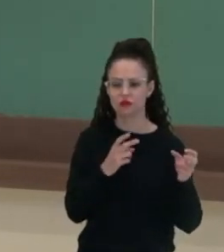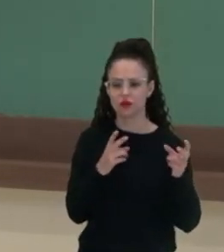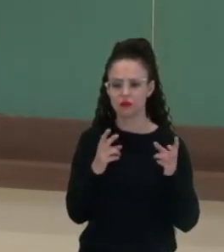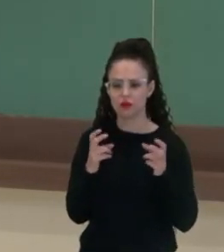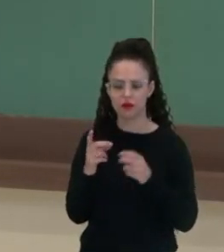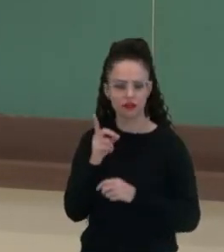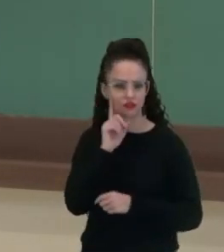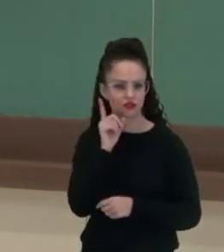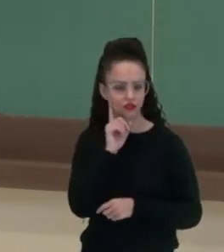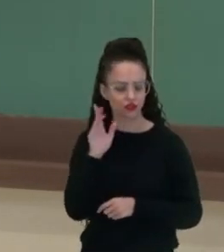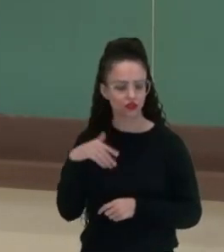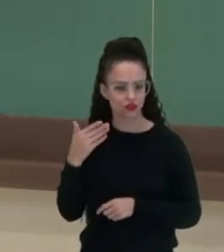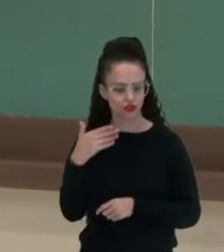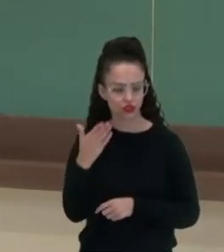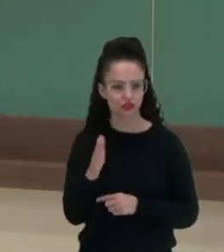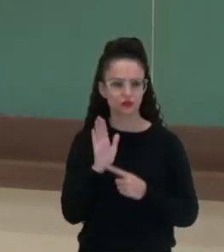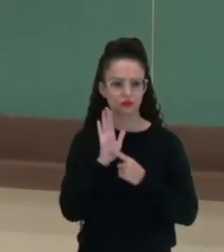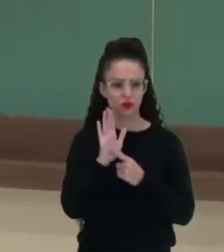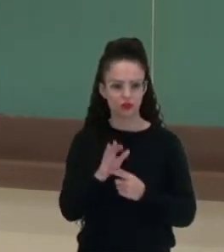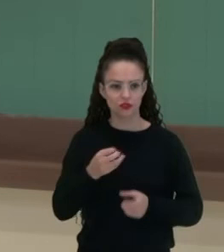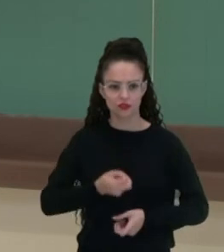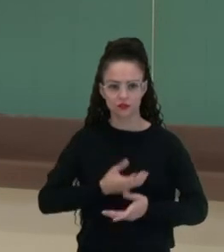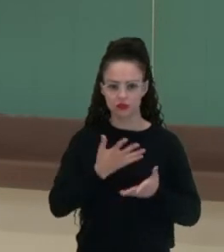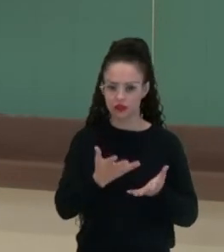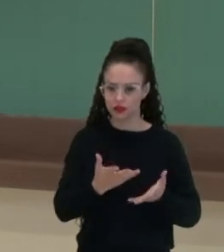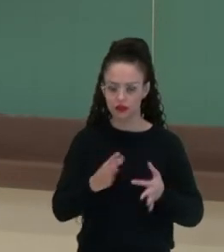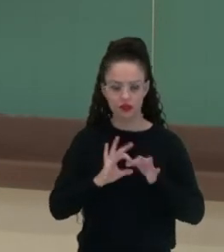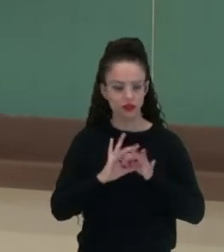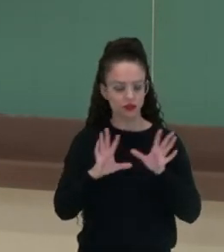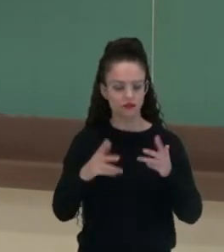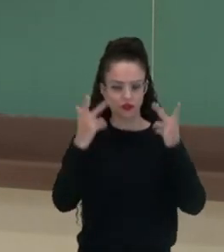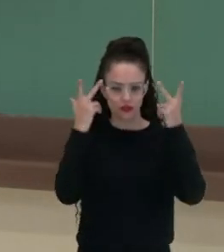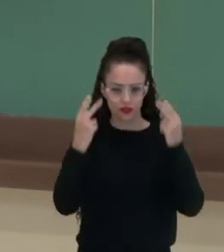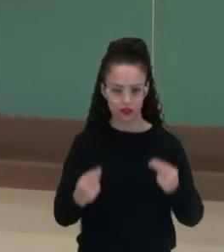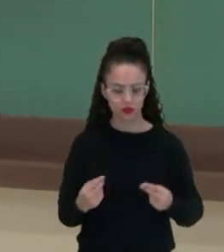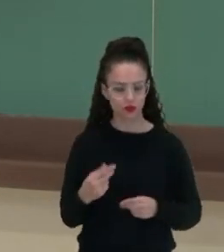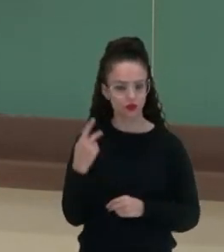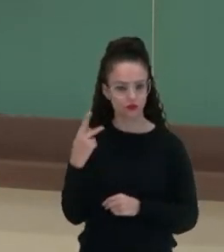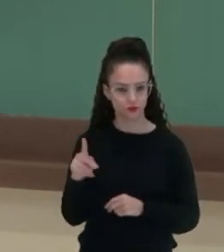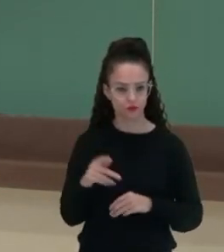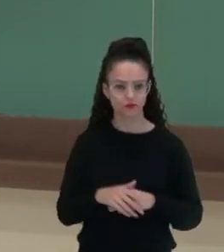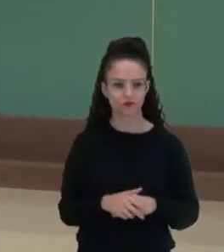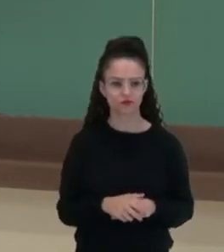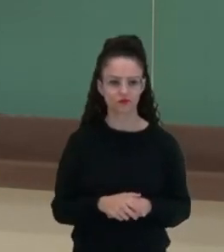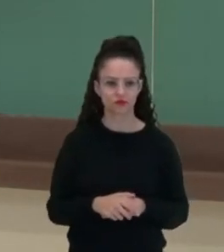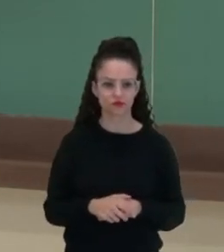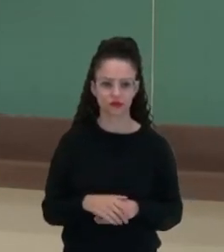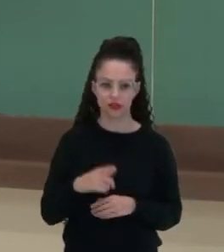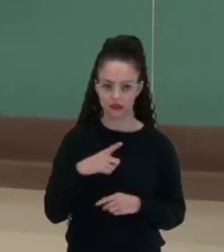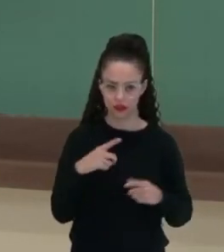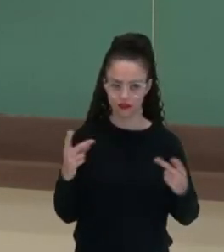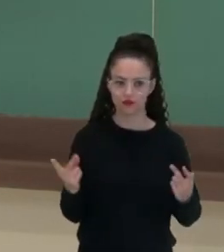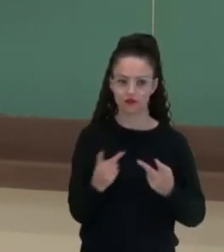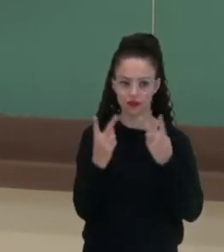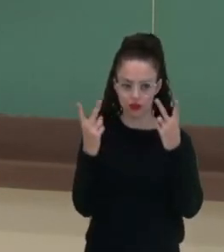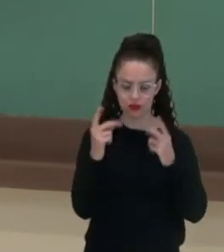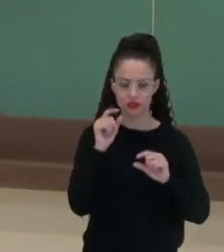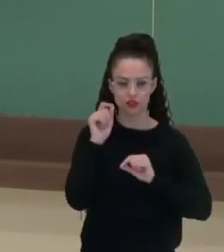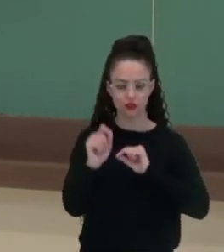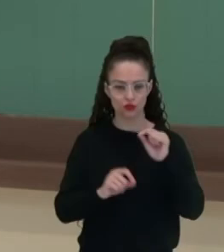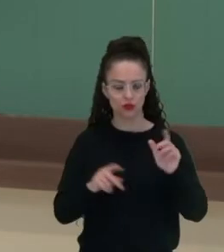no seu cotidiano, e expressam de forma espontânea, natural, em suas obras, né? Há uma valorização da